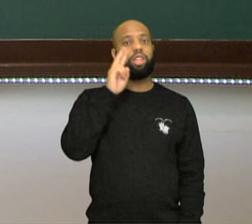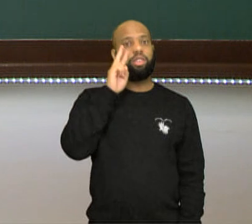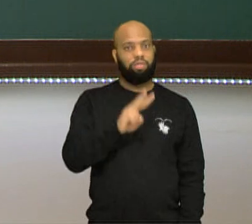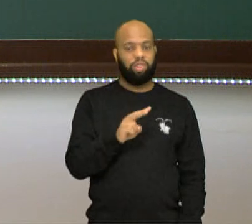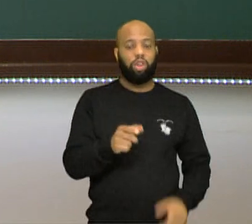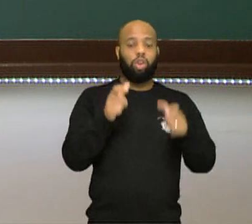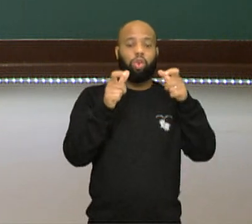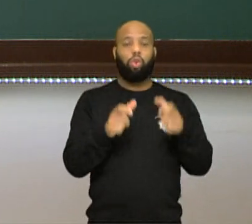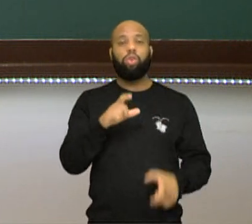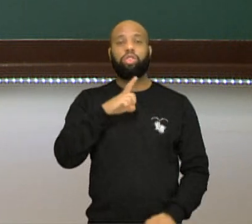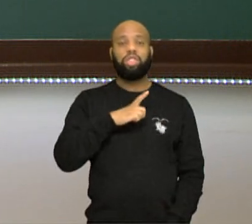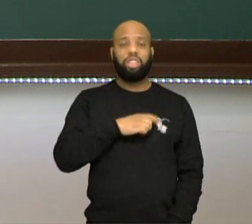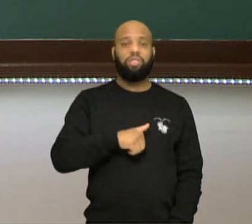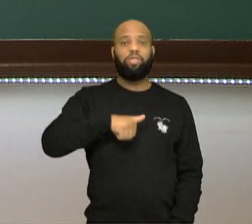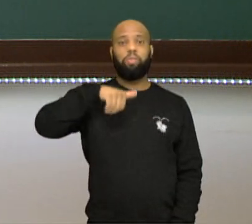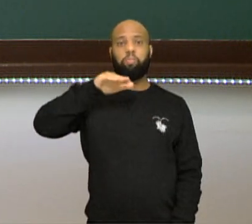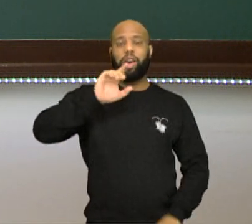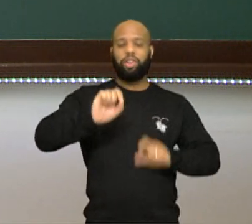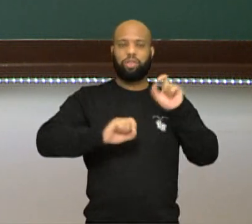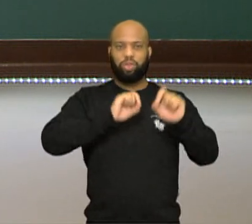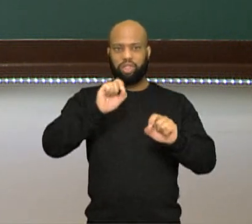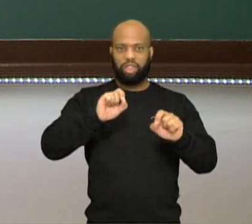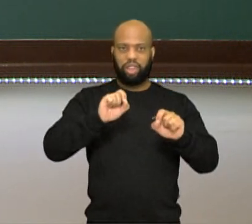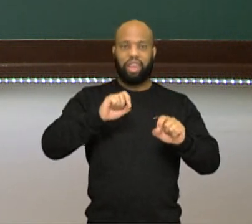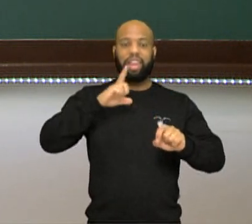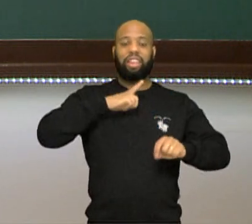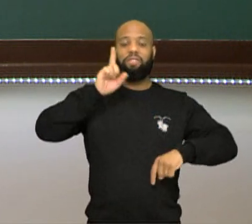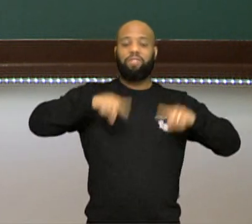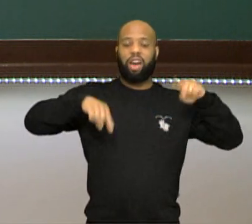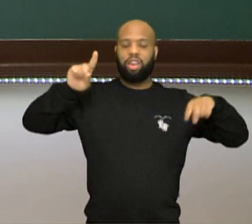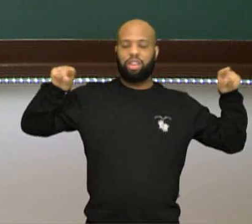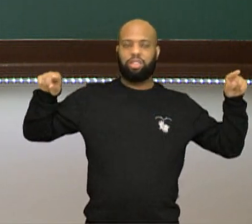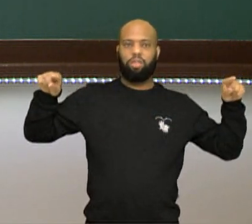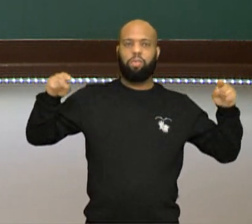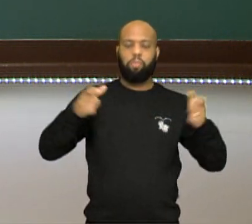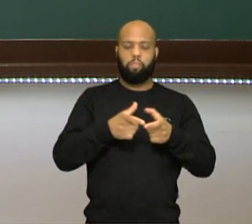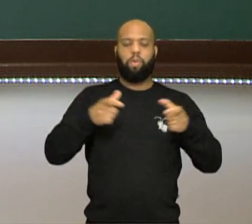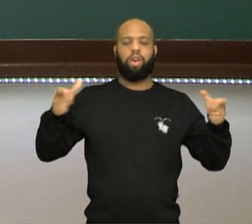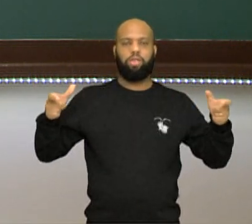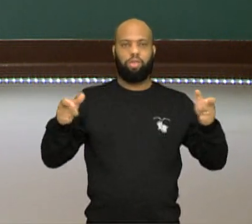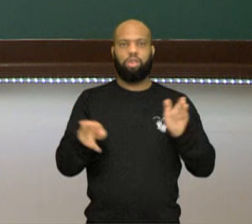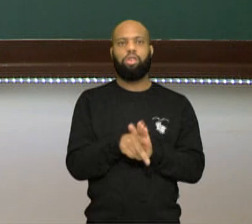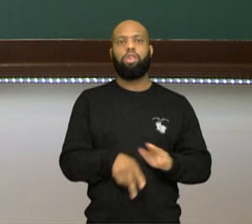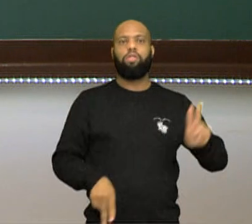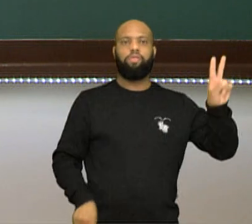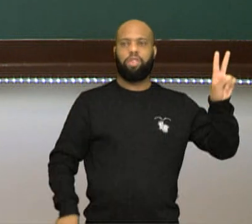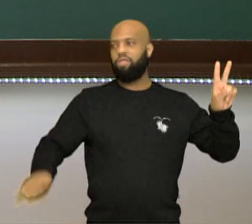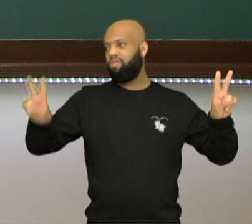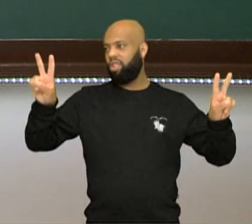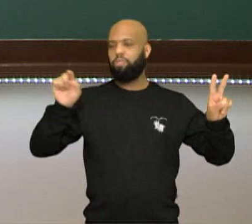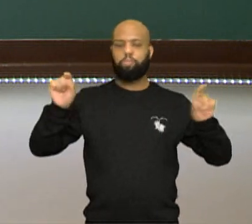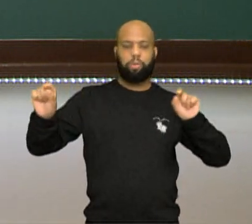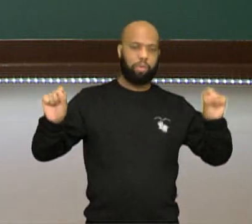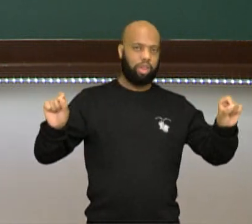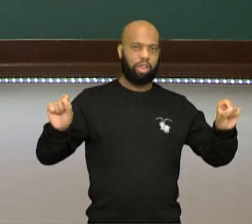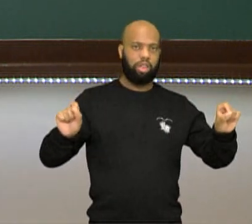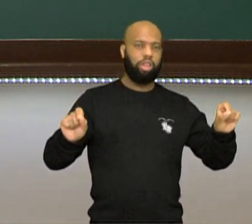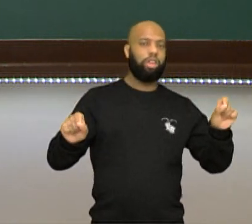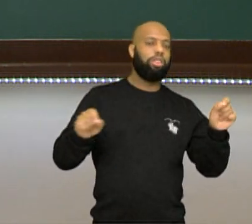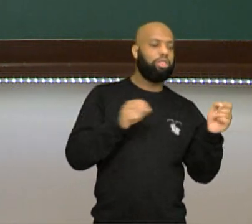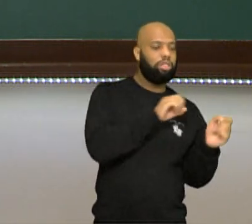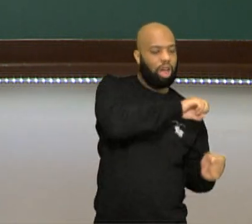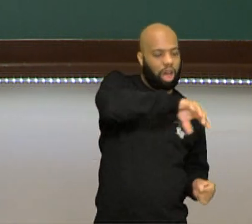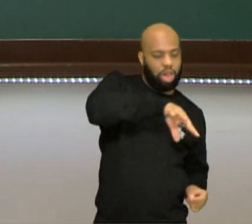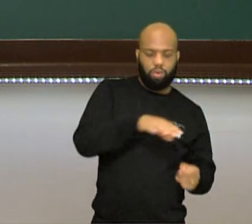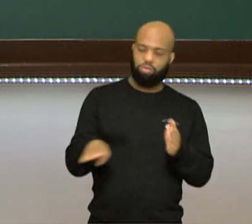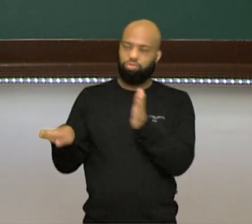onde houve maior variação, tá? Onde houve maior variação de potencial entre os dois pontos, de saída e de chegada. E se você